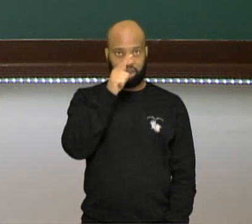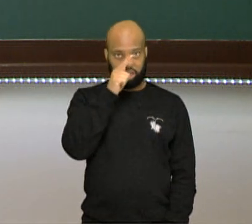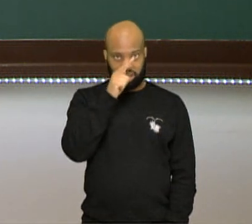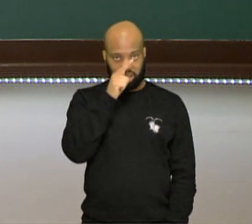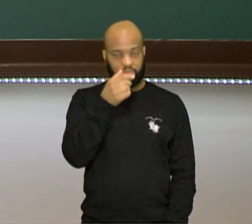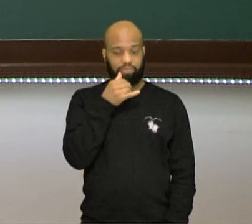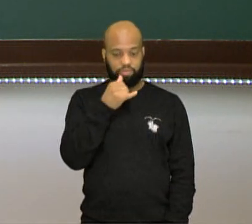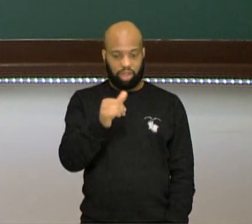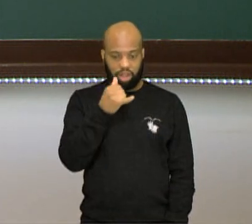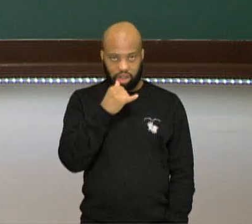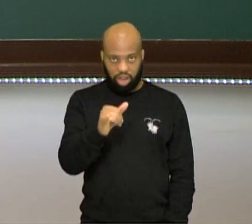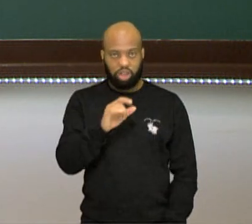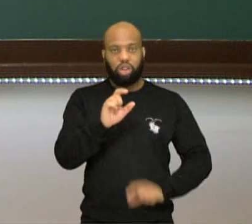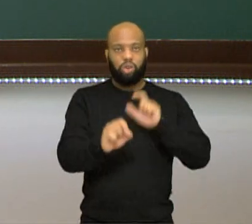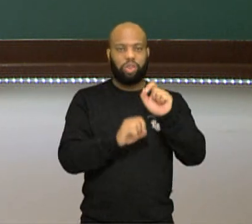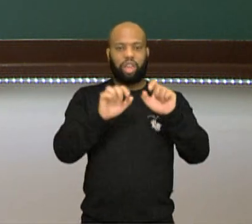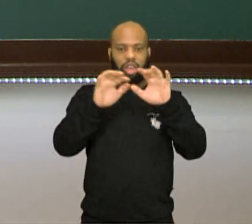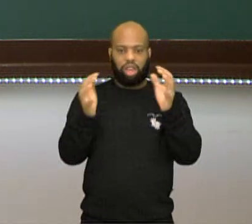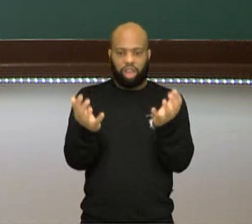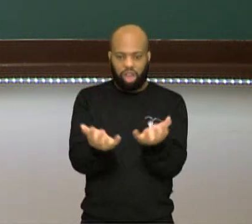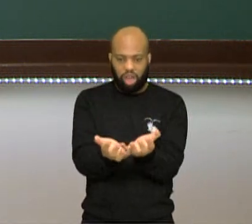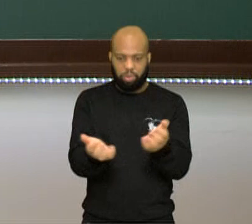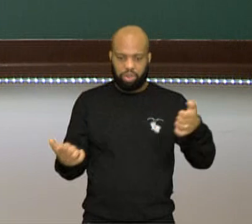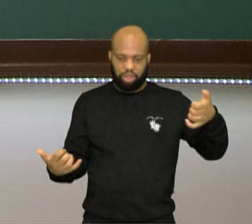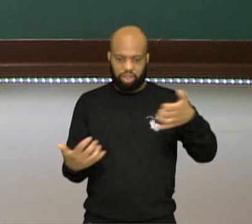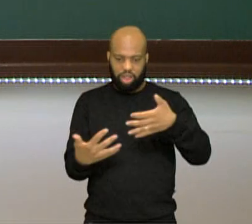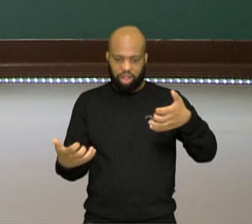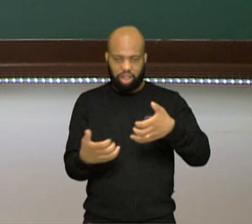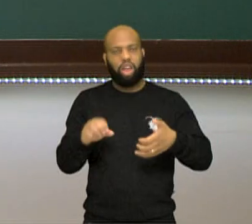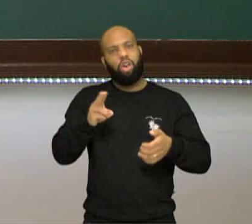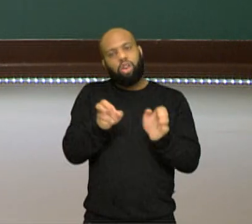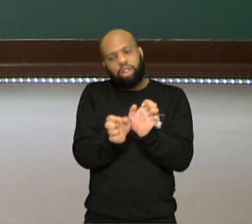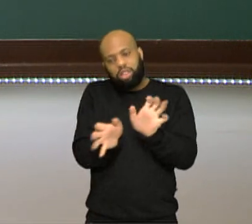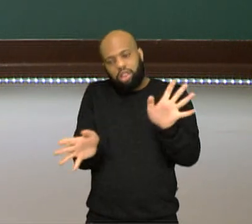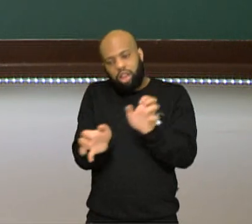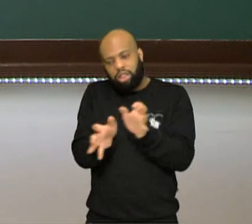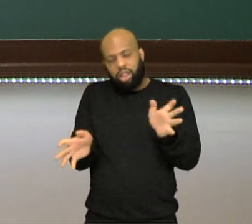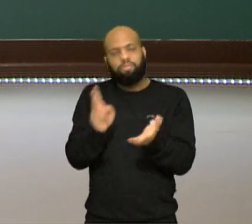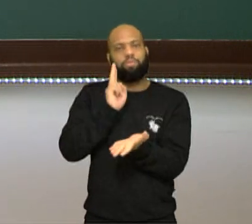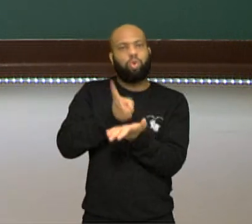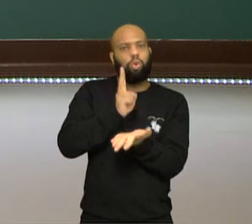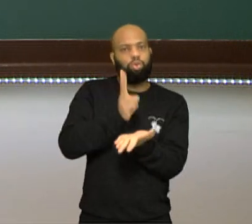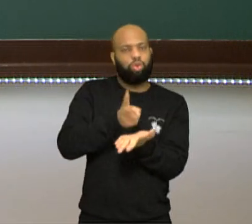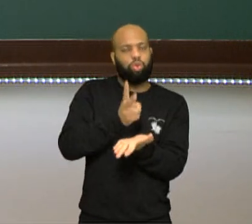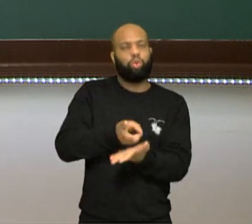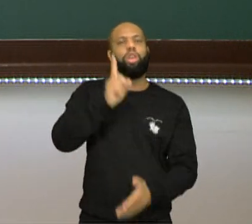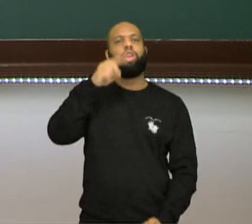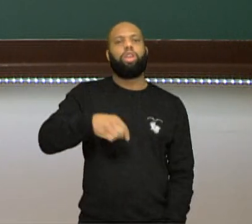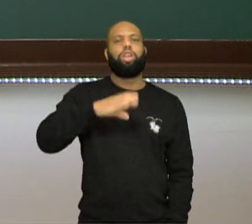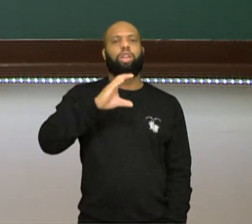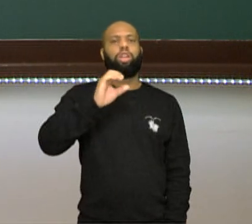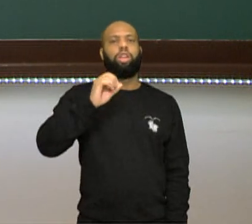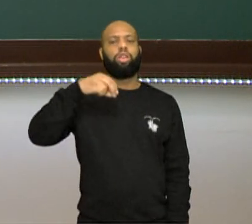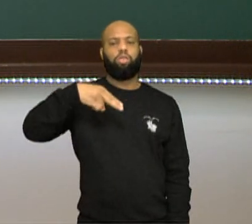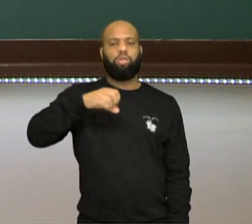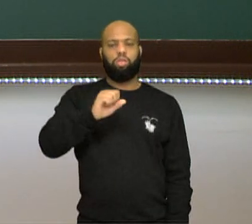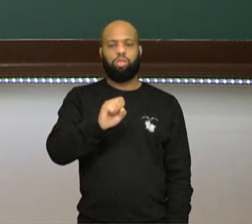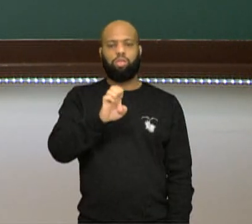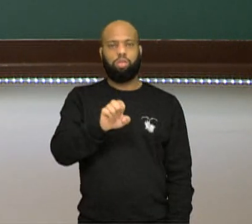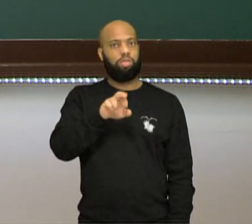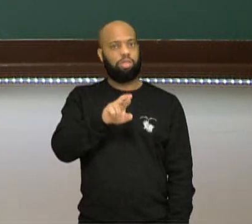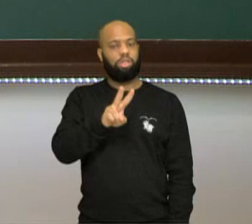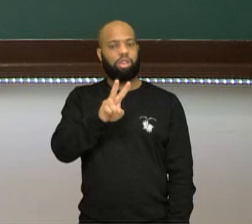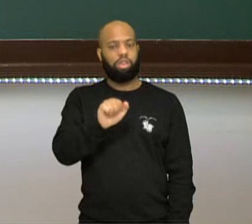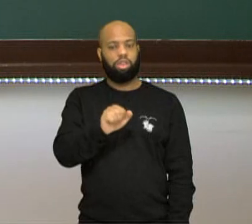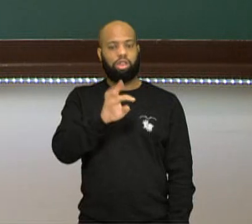realiza. Se você fornece energia ao campo, tensionando o campo retoma essa força para